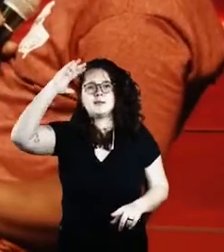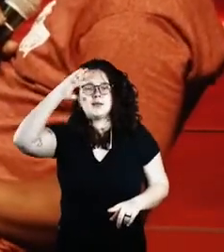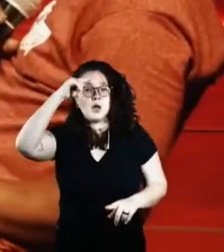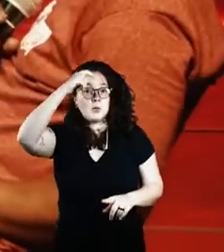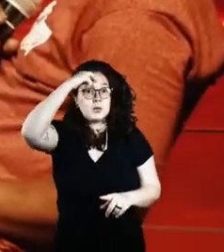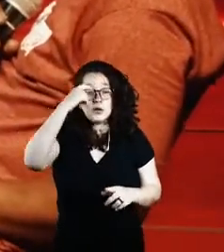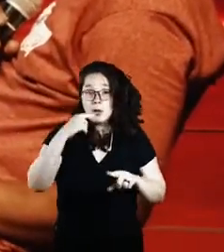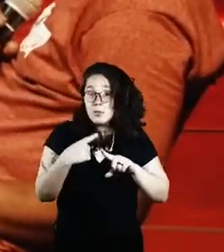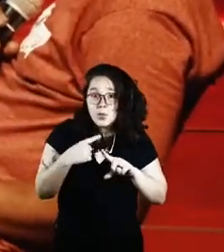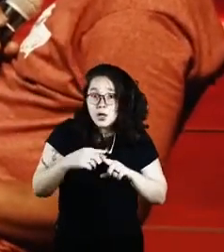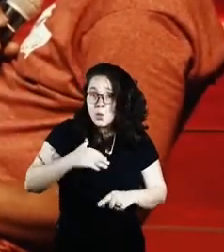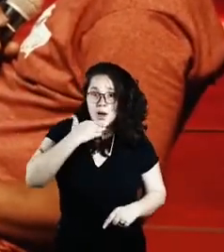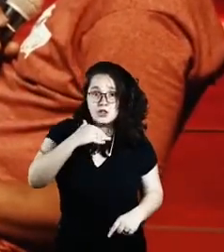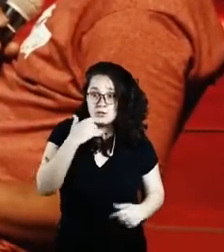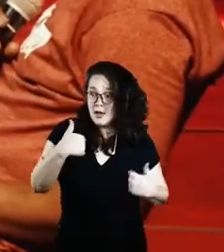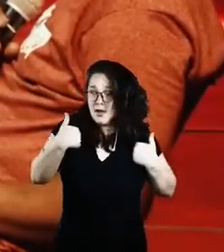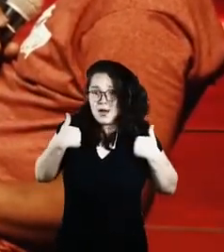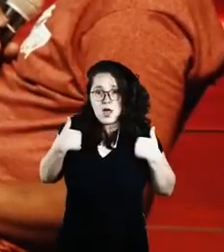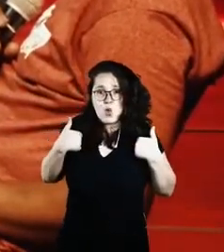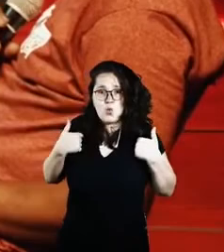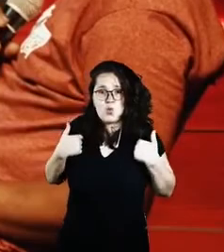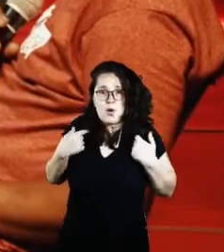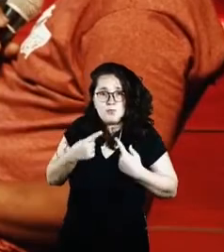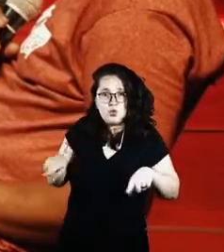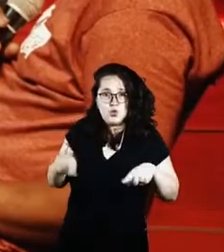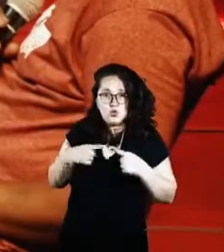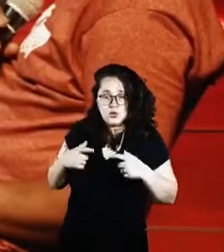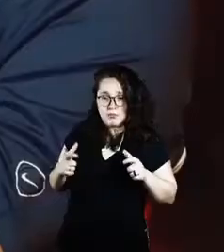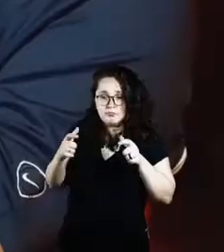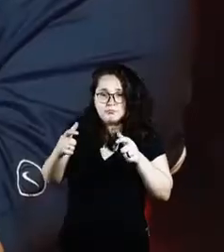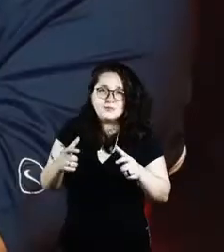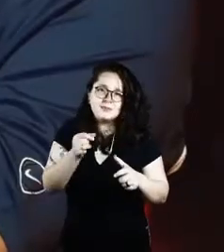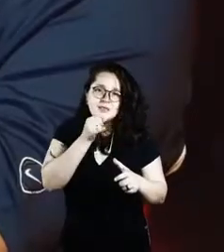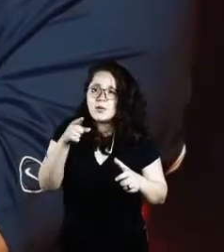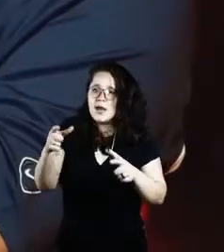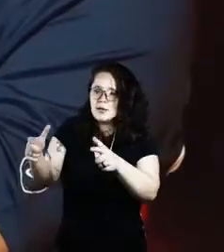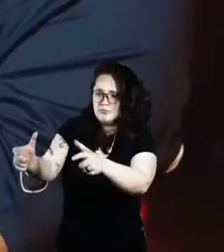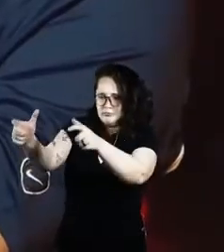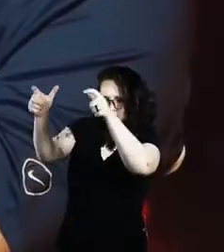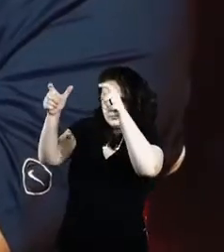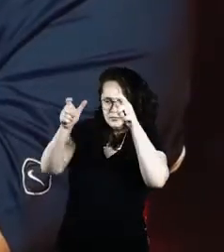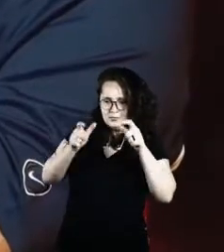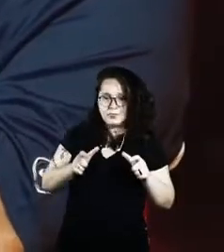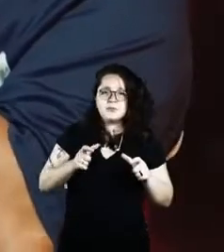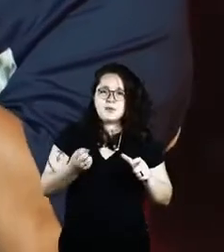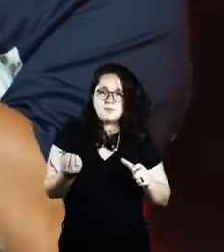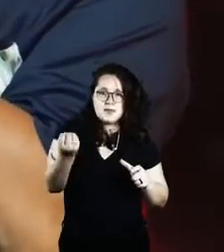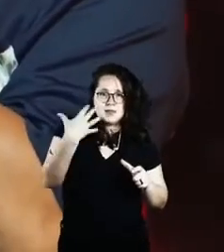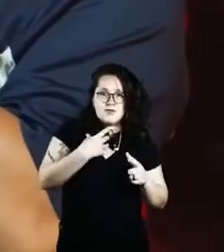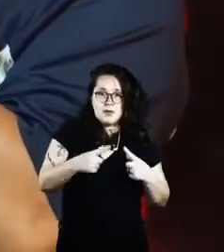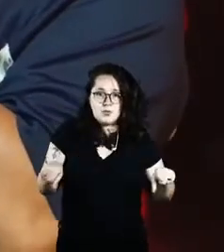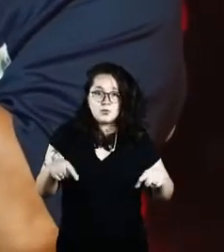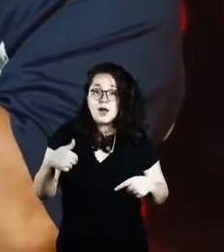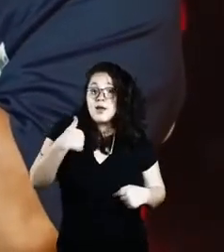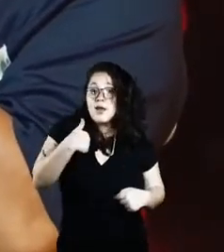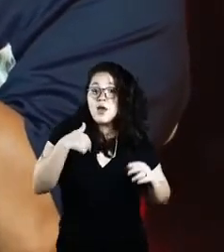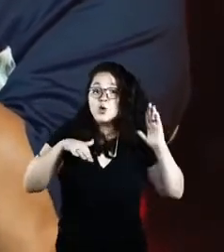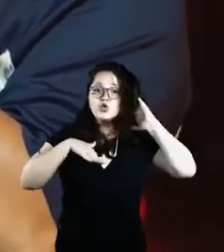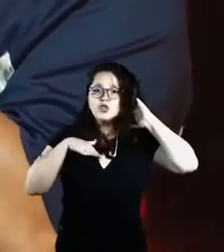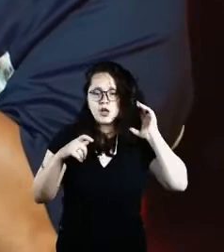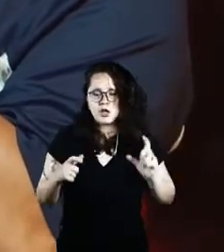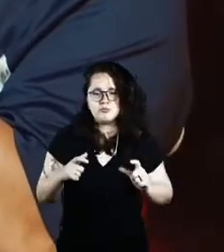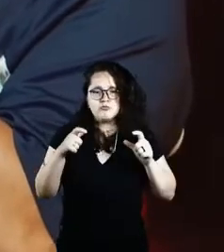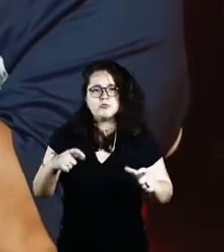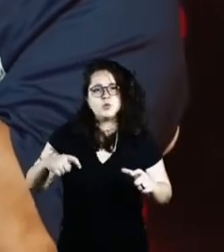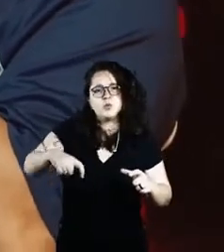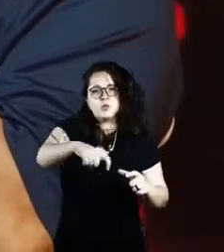quem tocava a música era eu. É. Ele trazia a música lá, o tio dele trazia, entendeu? Mas quem tocava era o DJ. Então, para ele